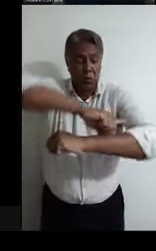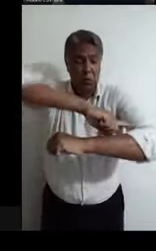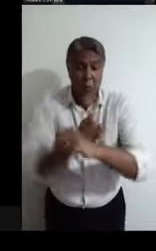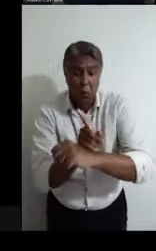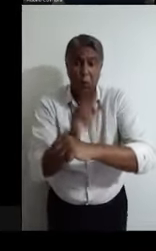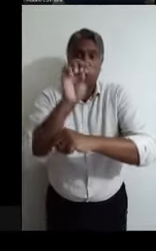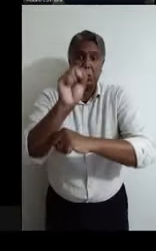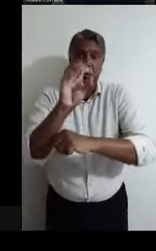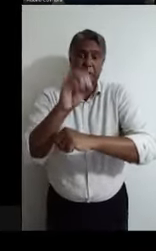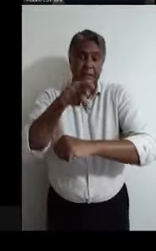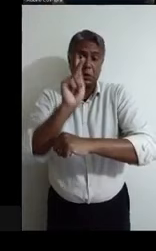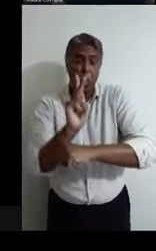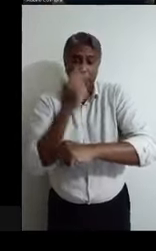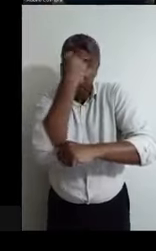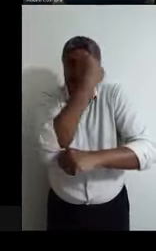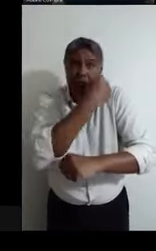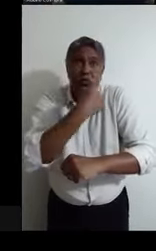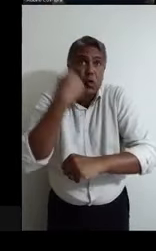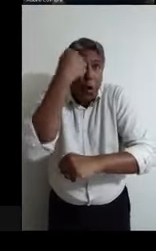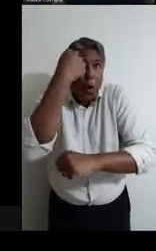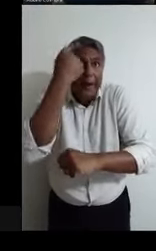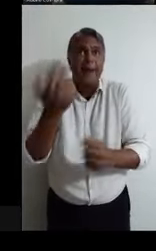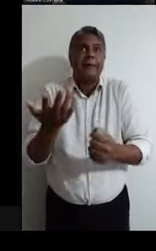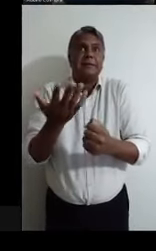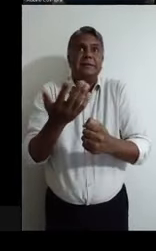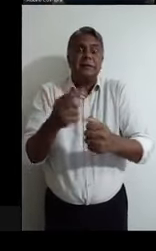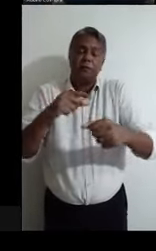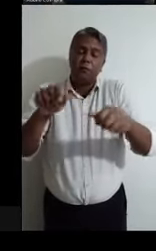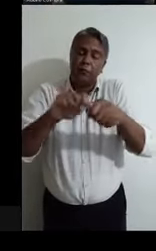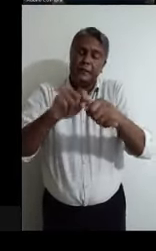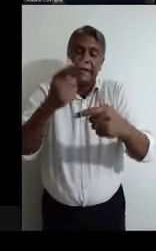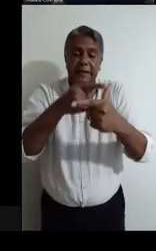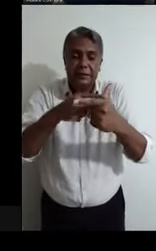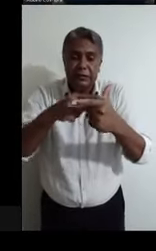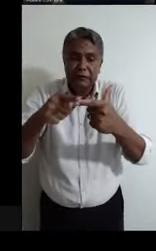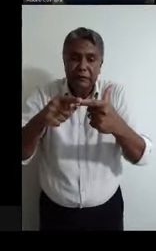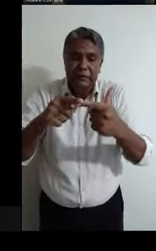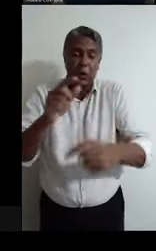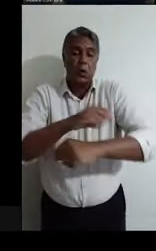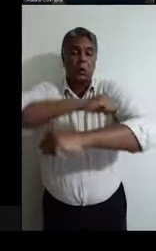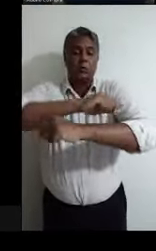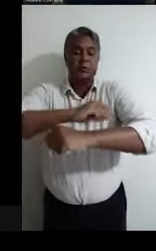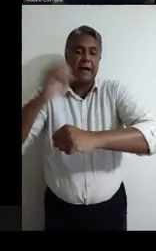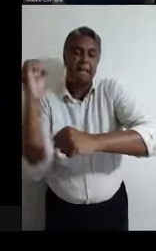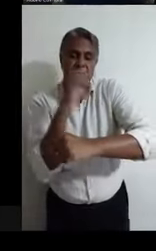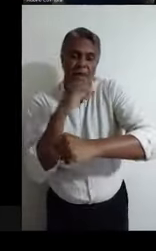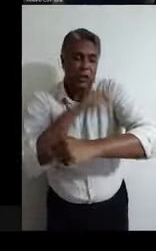hora. Para calcular a aceleração, eu faço a divisão da variação da velocidade pelo intervalo de